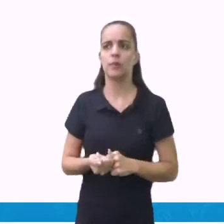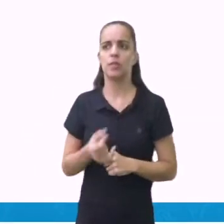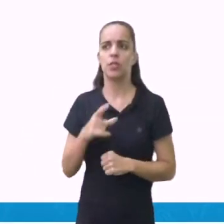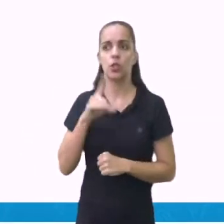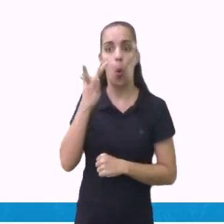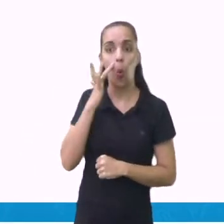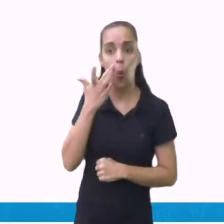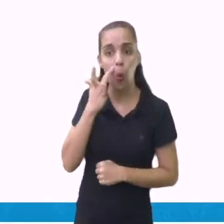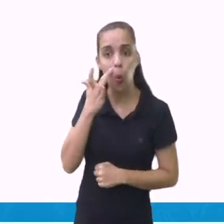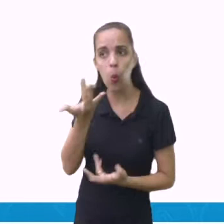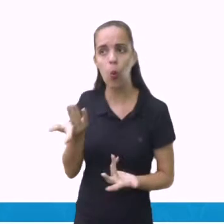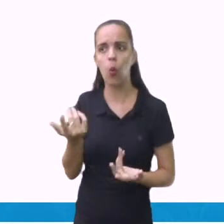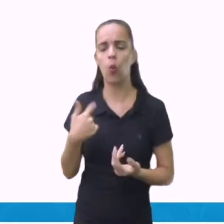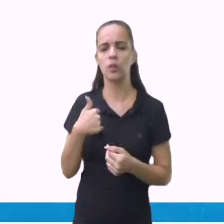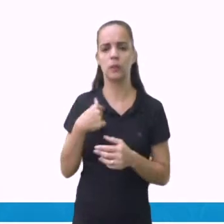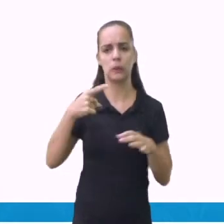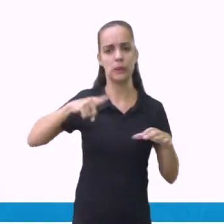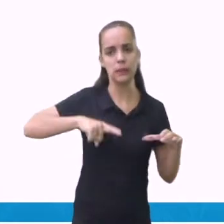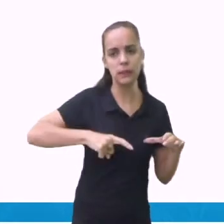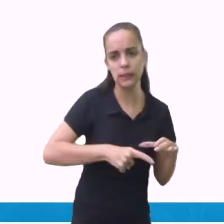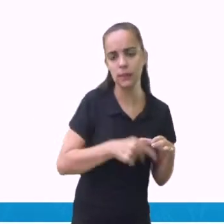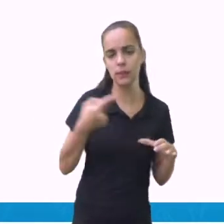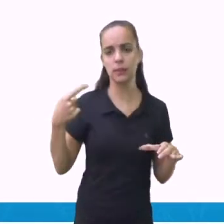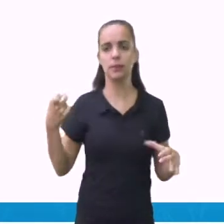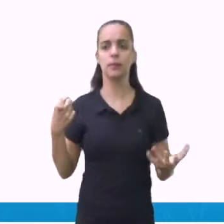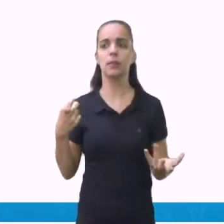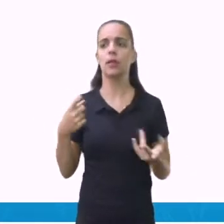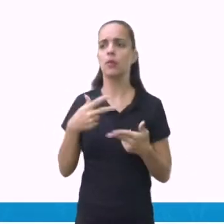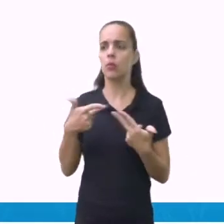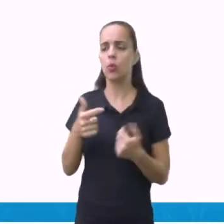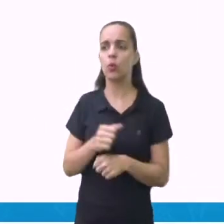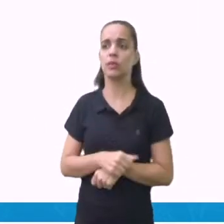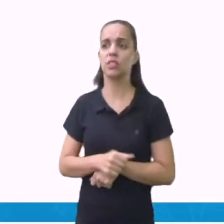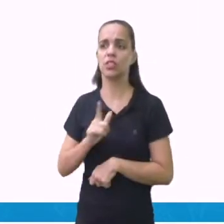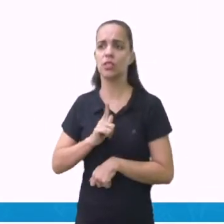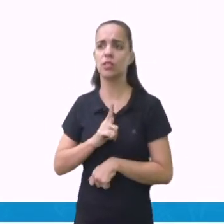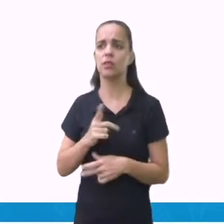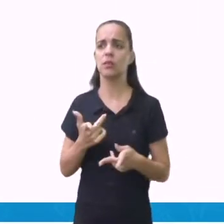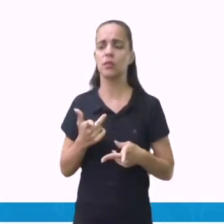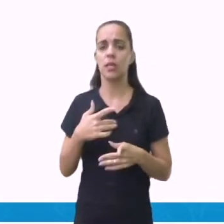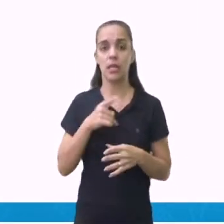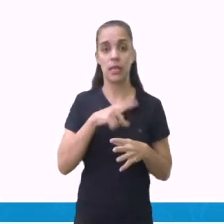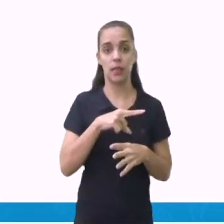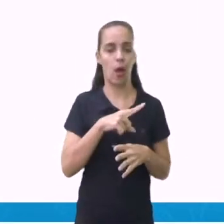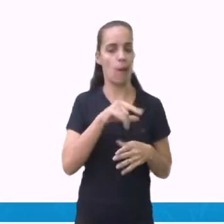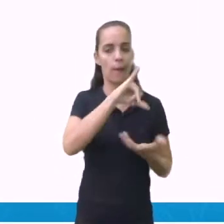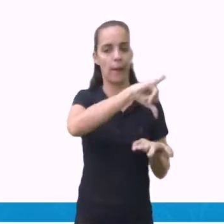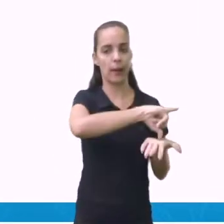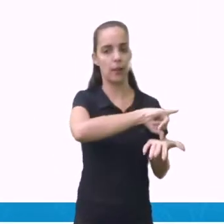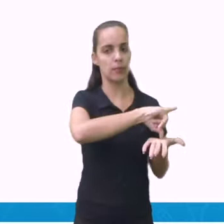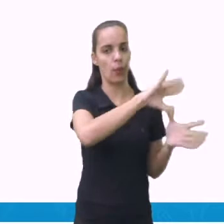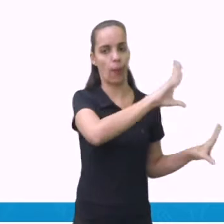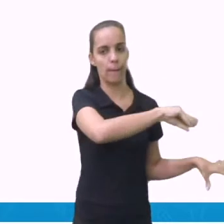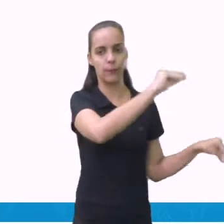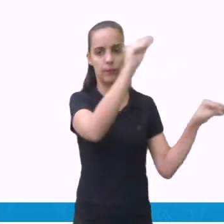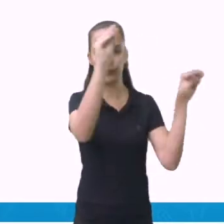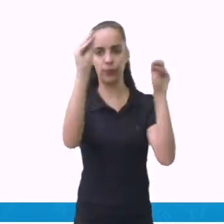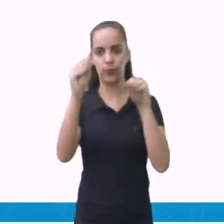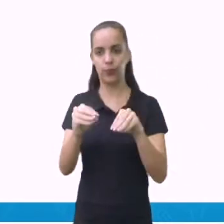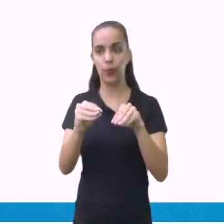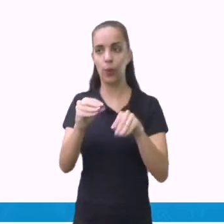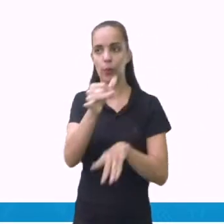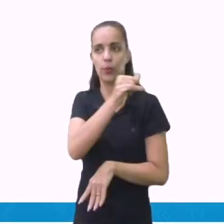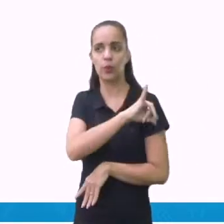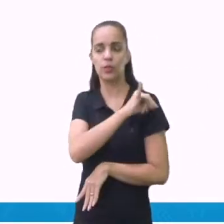em busca de recursos minerais, e o que acontece? Essa capital foi transferida para o Rio de Janeiro, porque o Rio